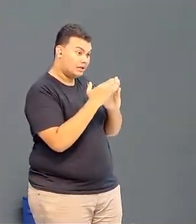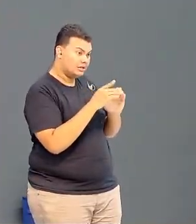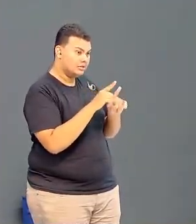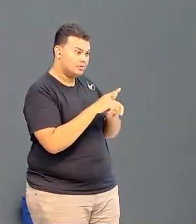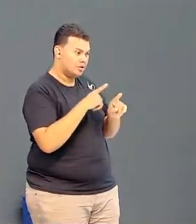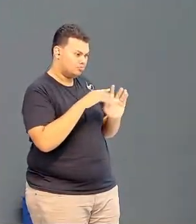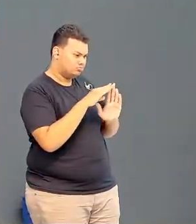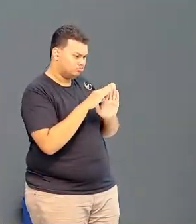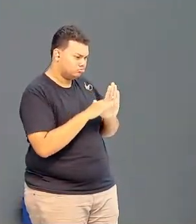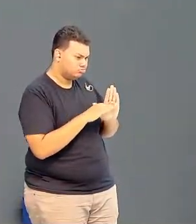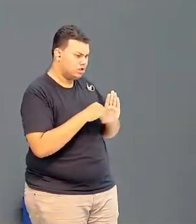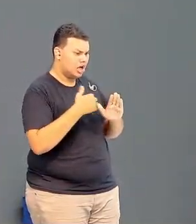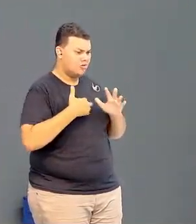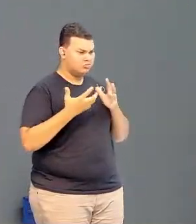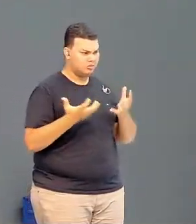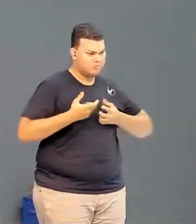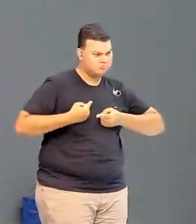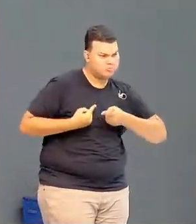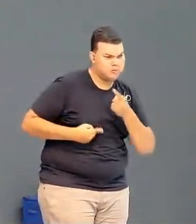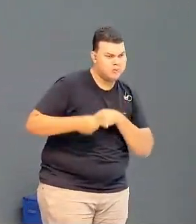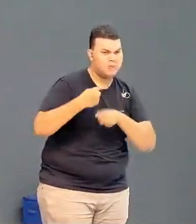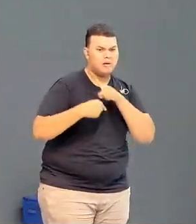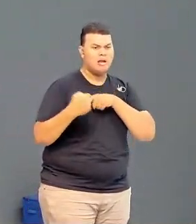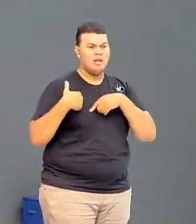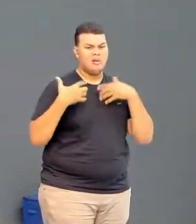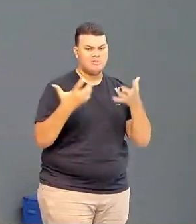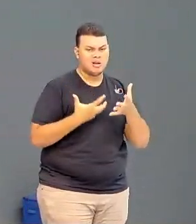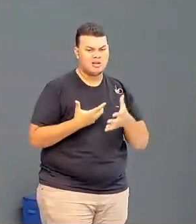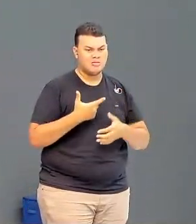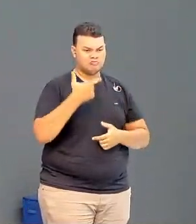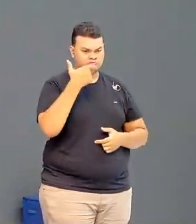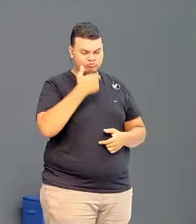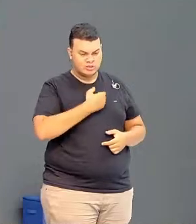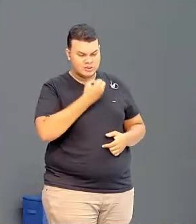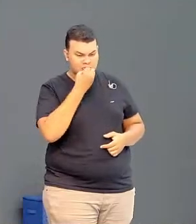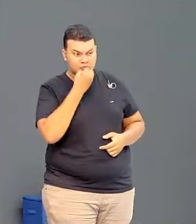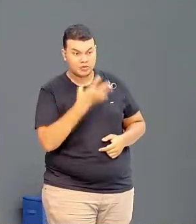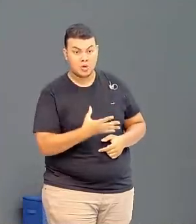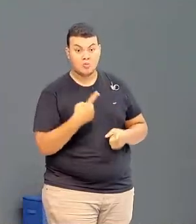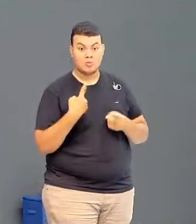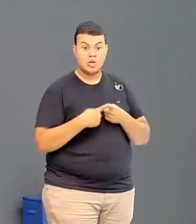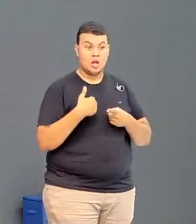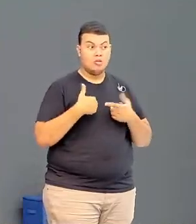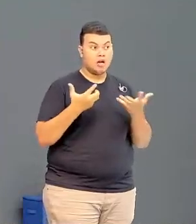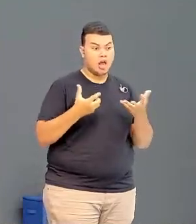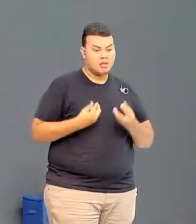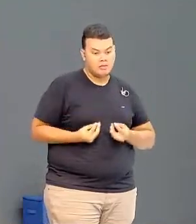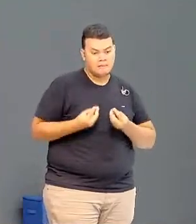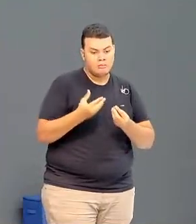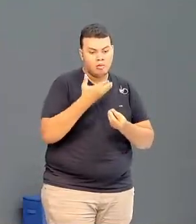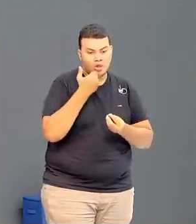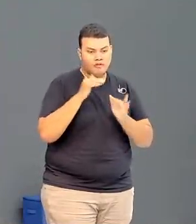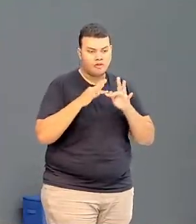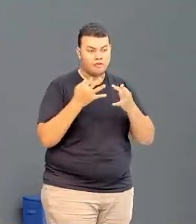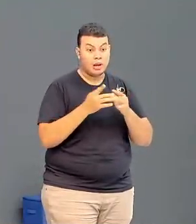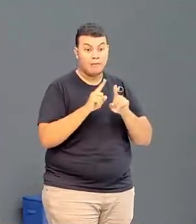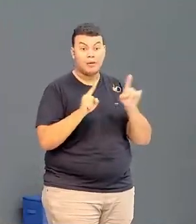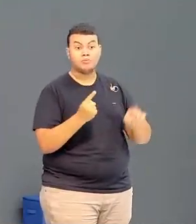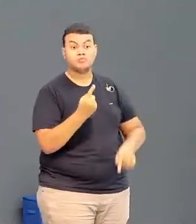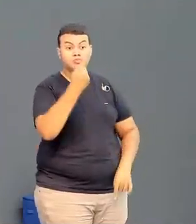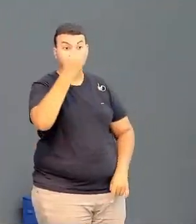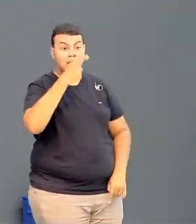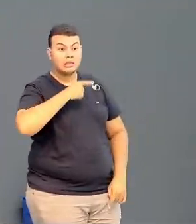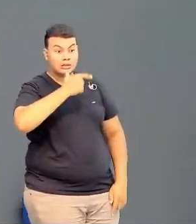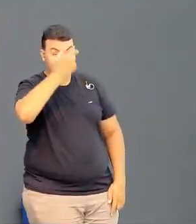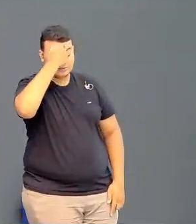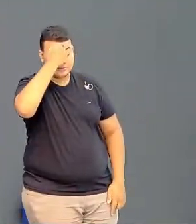plano é: meu Deus, eu quero prosperar e eu quero ser uma pessoa muito bem sucedida, porque eu quero dar o melhor para minha família. Mas uma fortaleza que foi criada